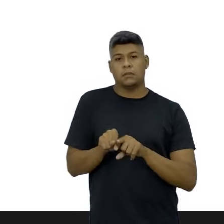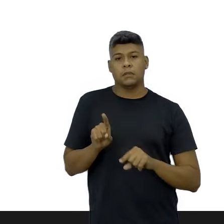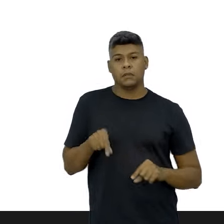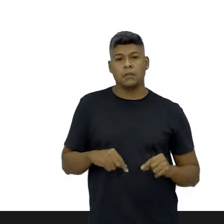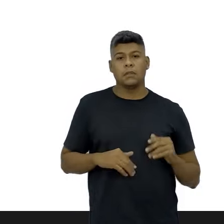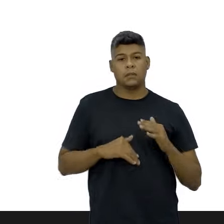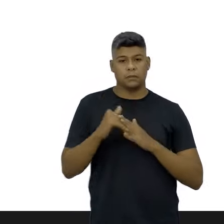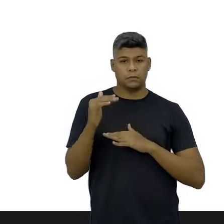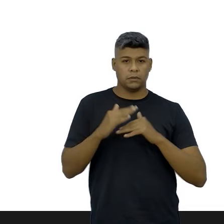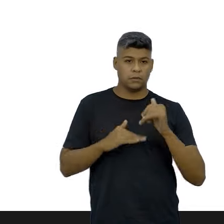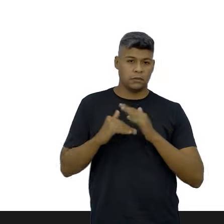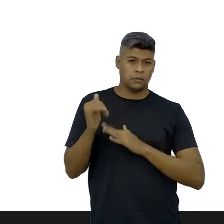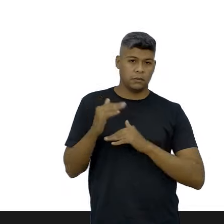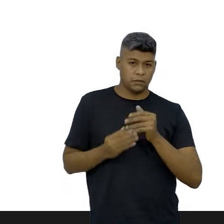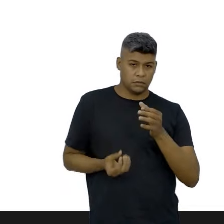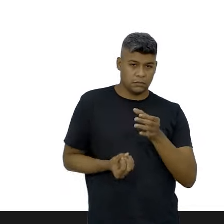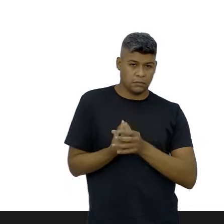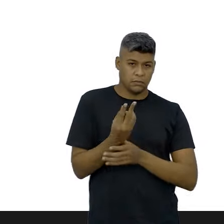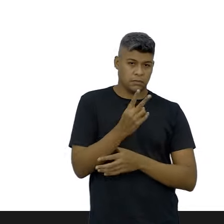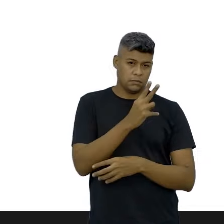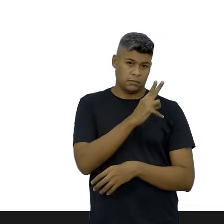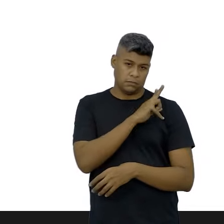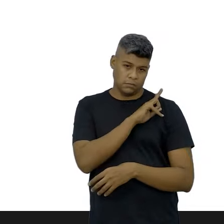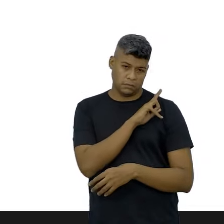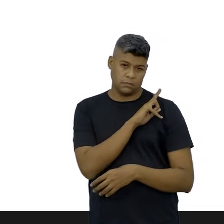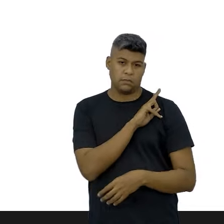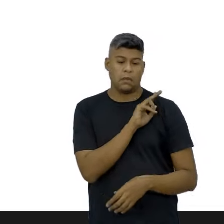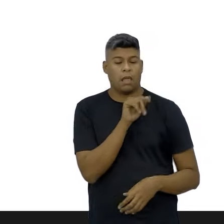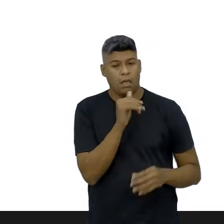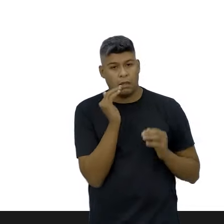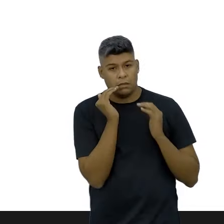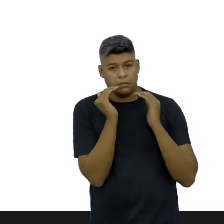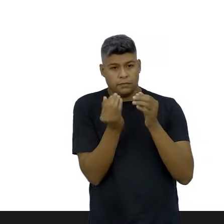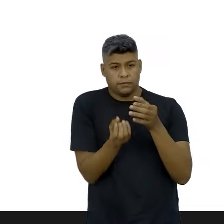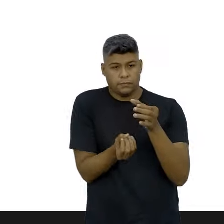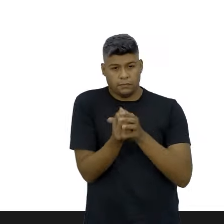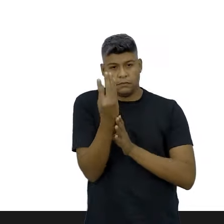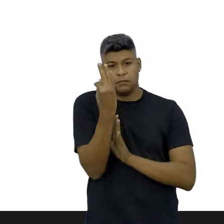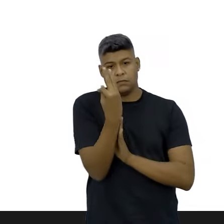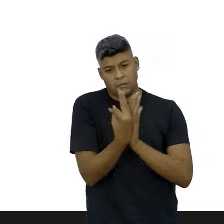de habilidades originárias lá do segundo ano, que dizem respeito à produção de